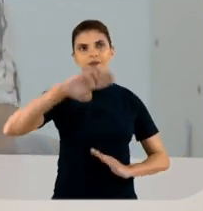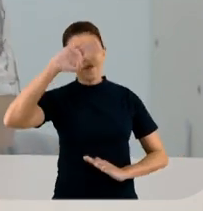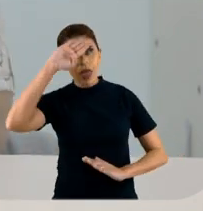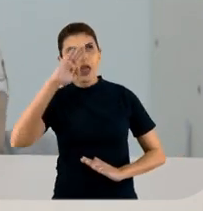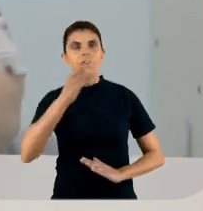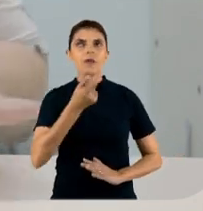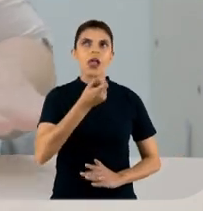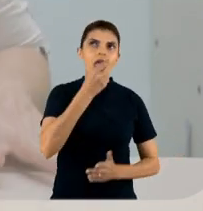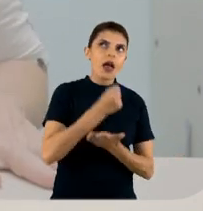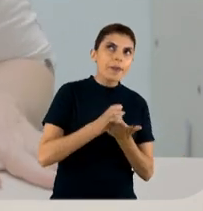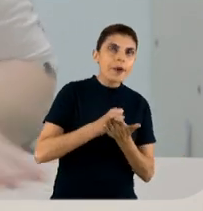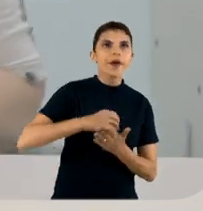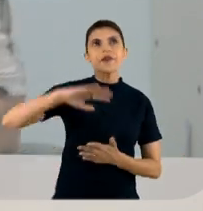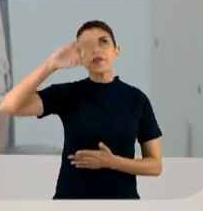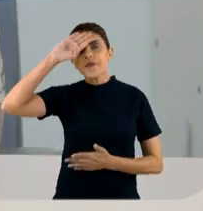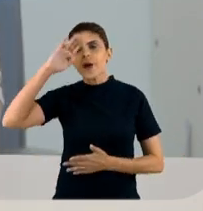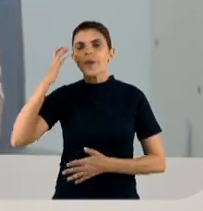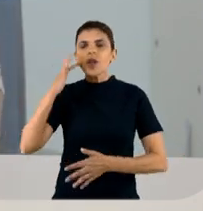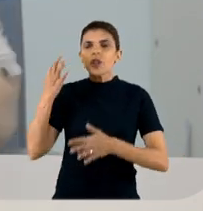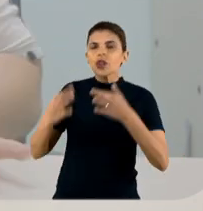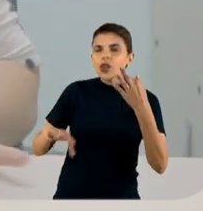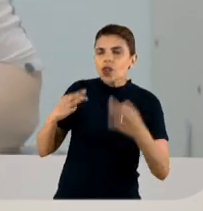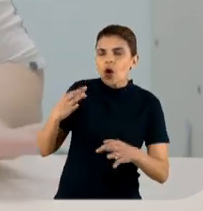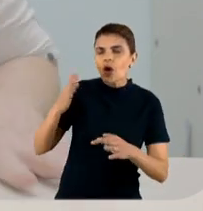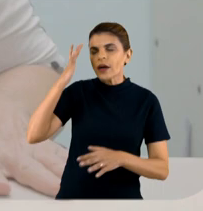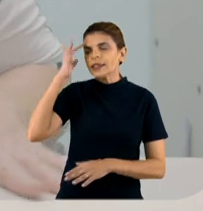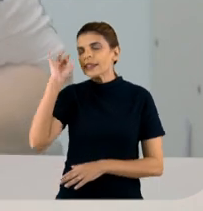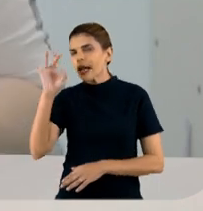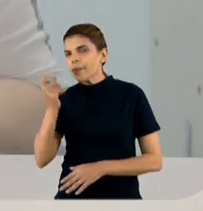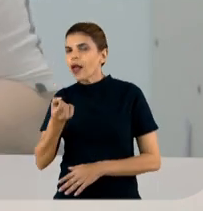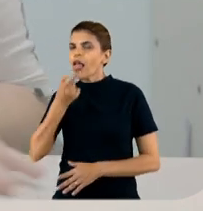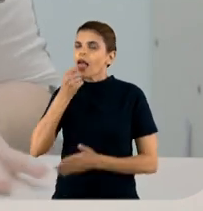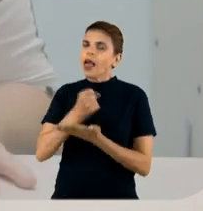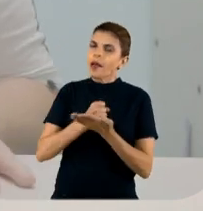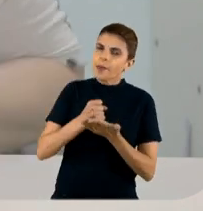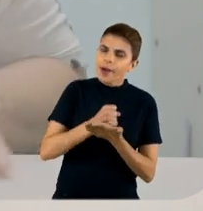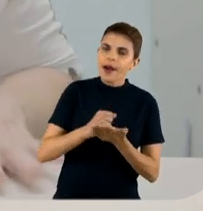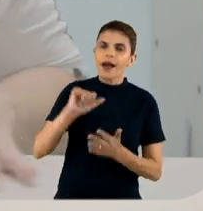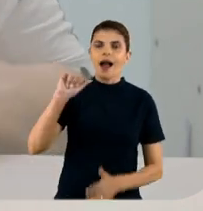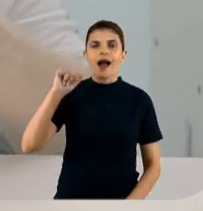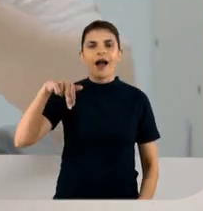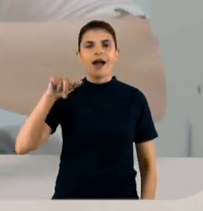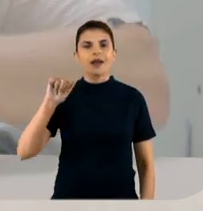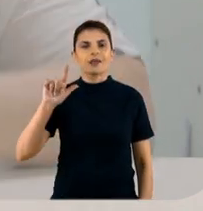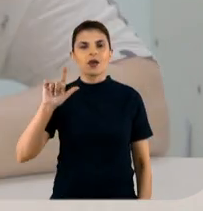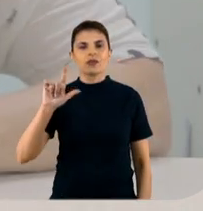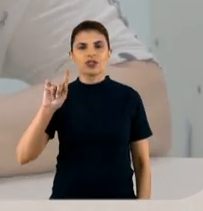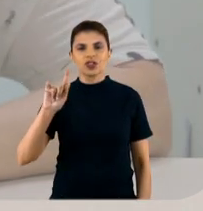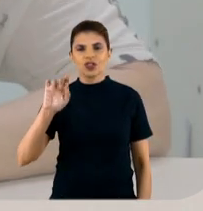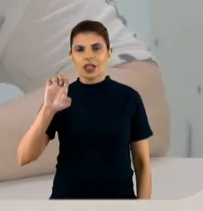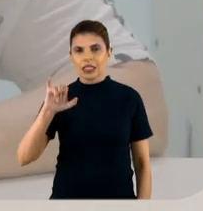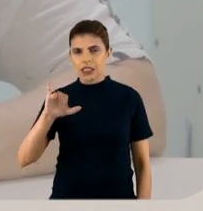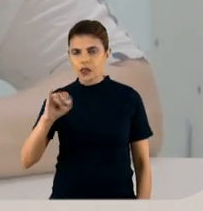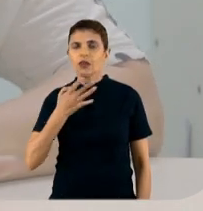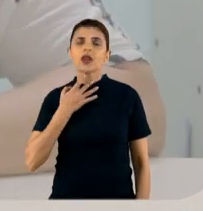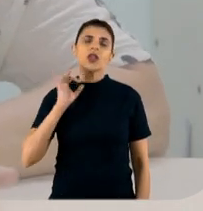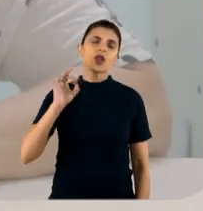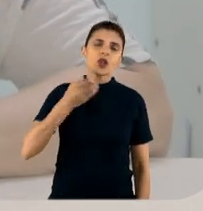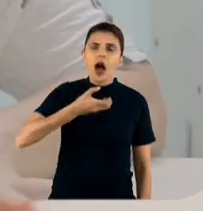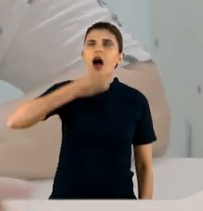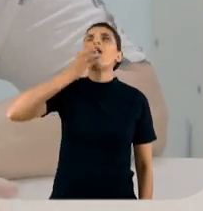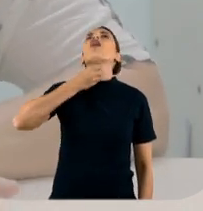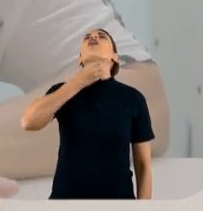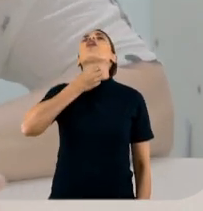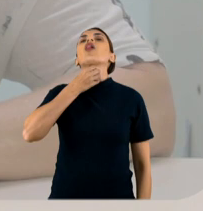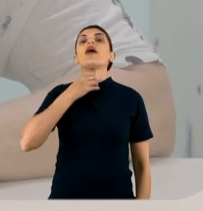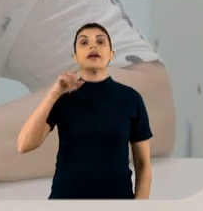febre toma remédio para febre tá com dor toma analgésico né é isso tá com muita corisa lava o nariz faz um tá com dor de garganta faz um